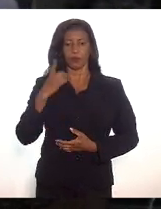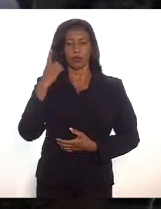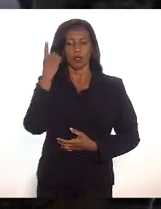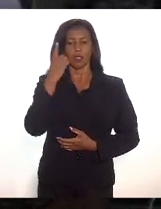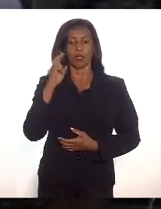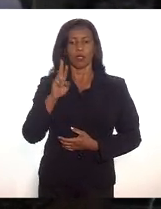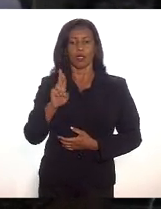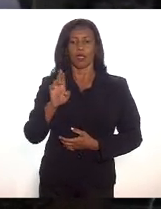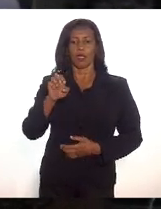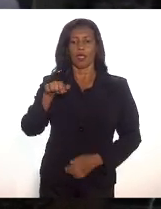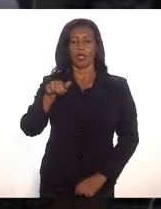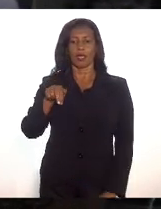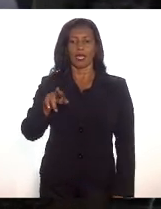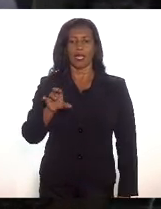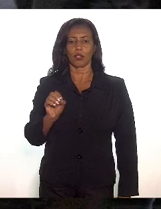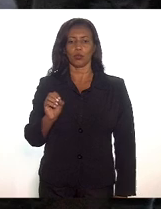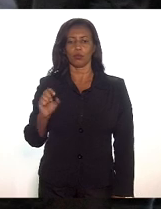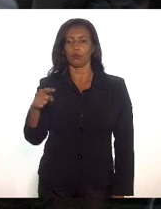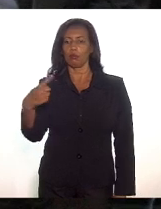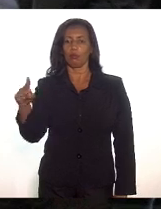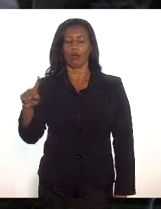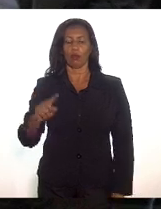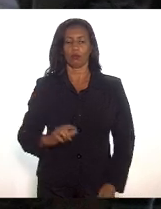Renato Zaca, não.